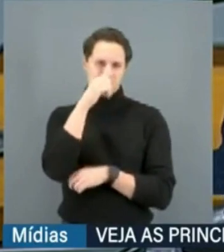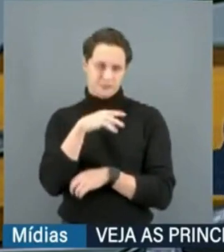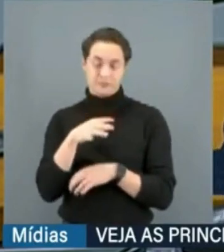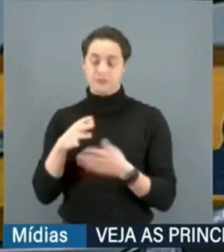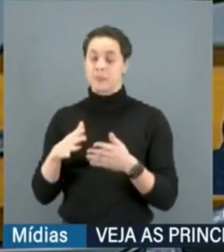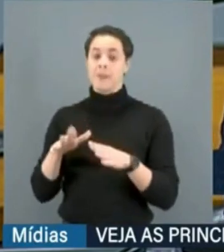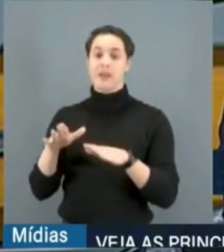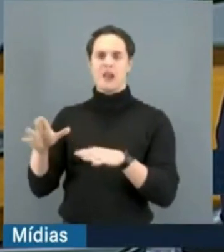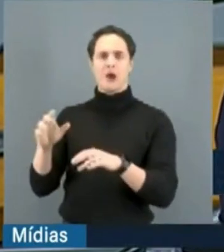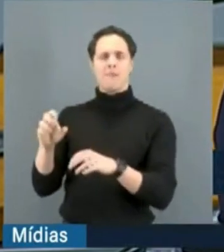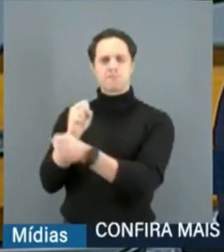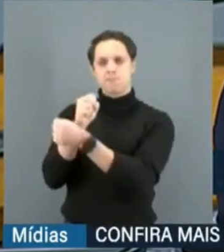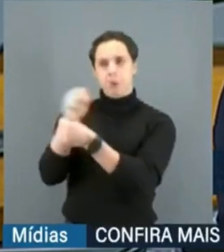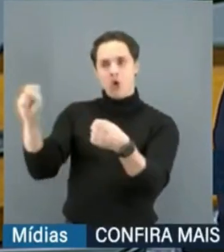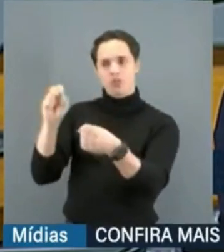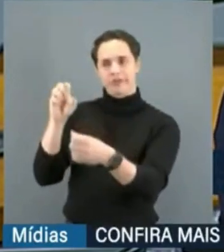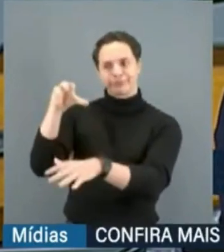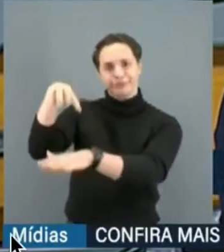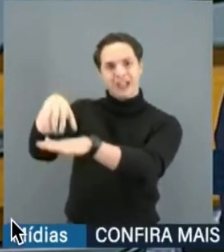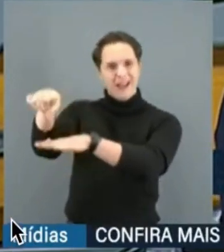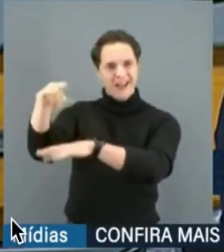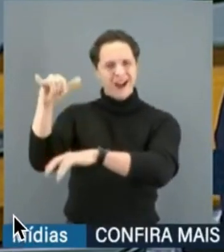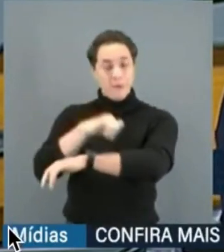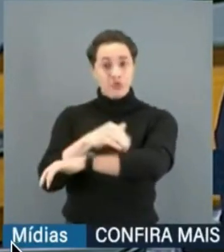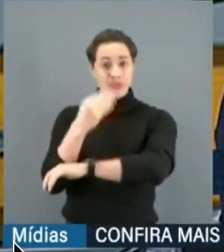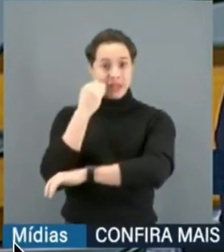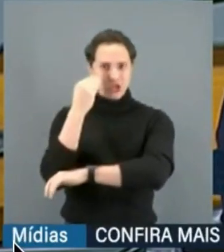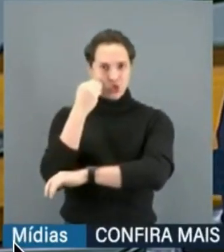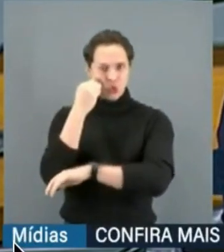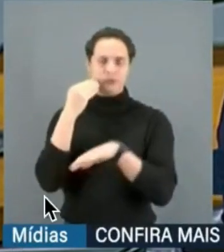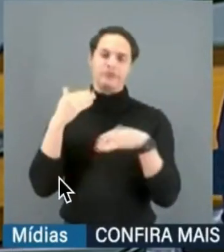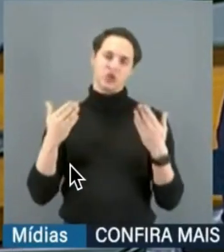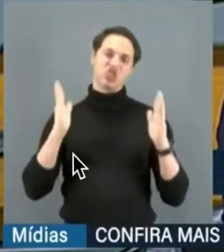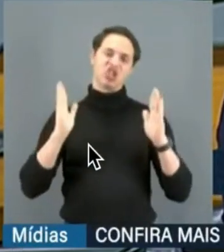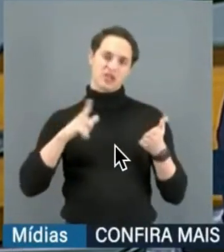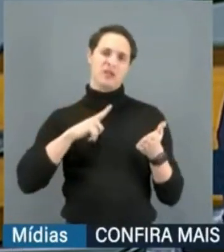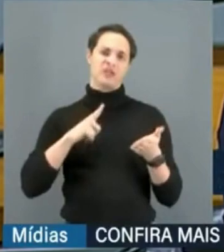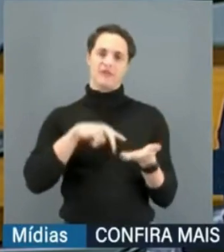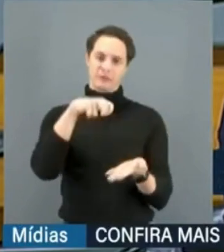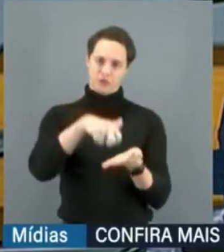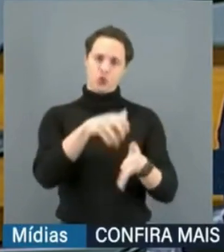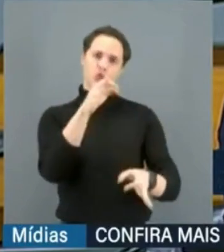foi corretamente condenado pela Justiça do Distrito Federal.